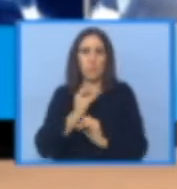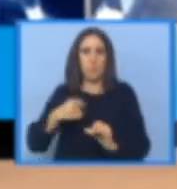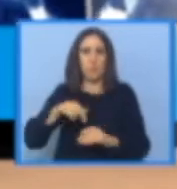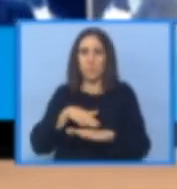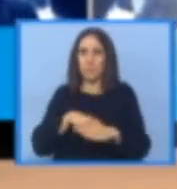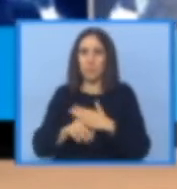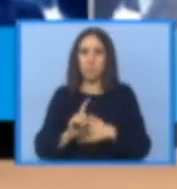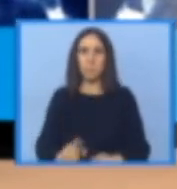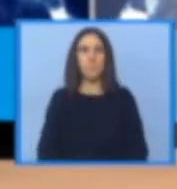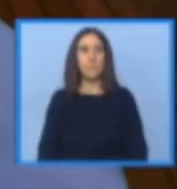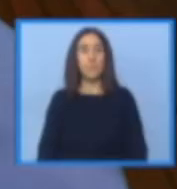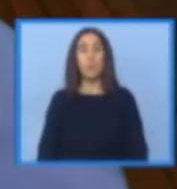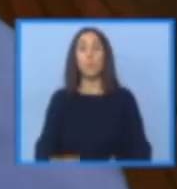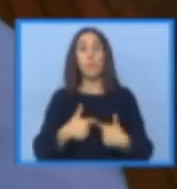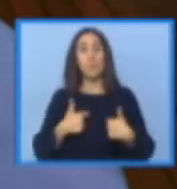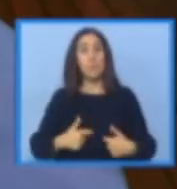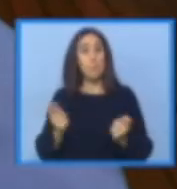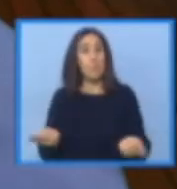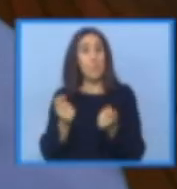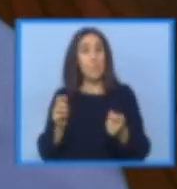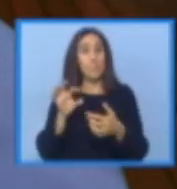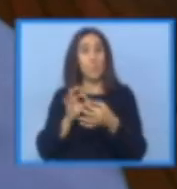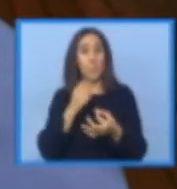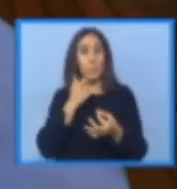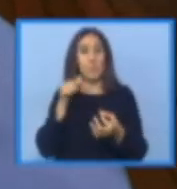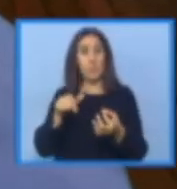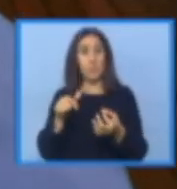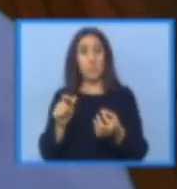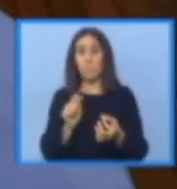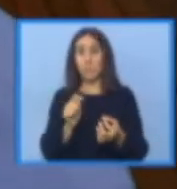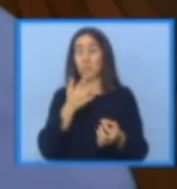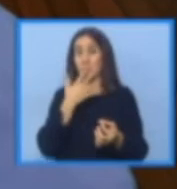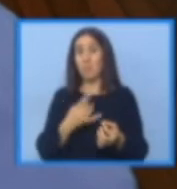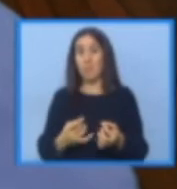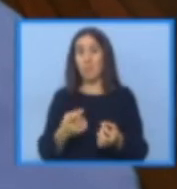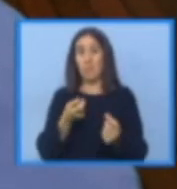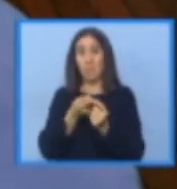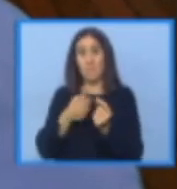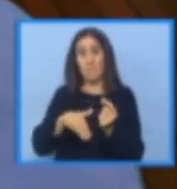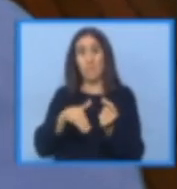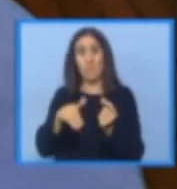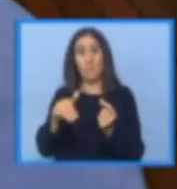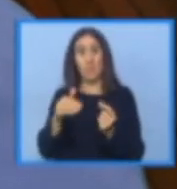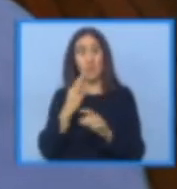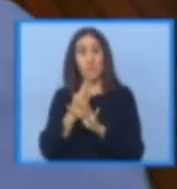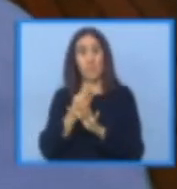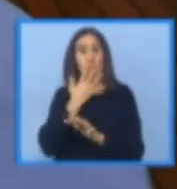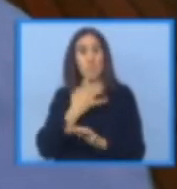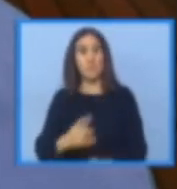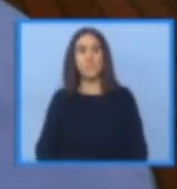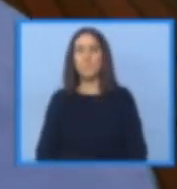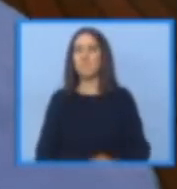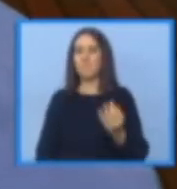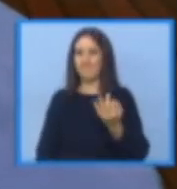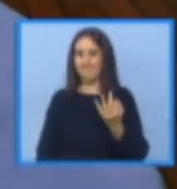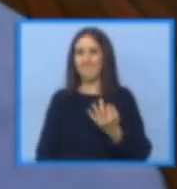fazermos. Uma generosidade e uma campanha que se vai enquadrar muito agora também nestes meses do Natal, neste aproximar das festas natalícias. Exatamente, de